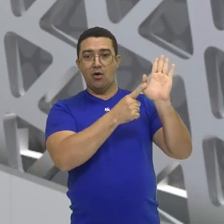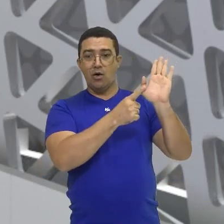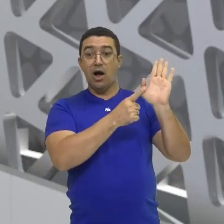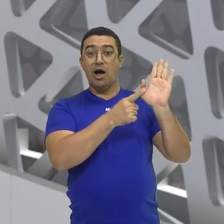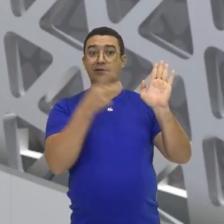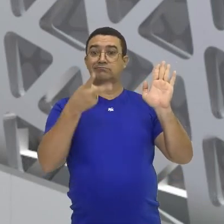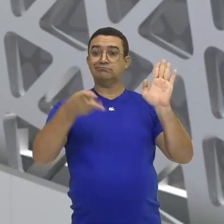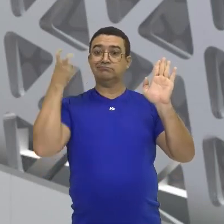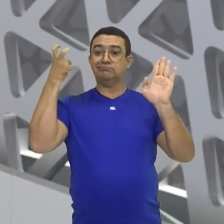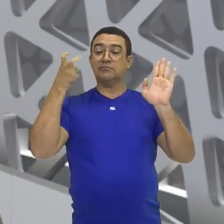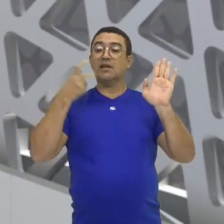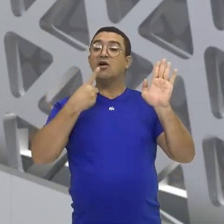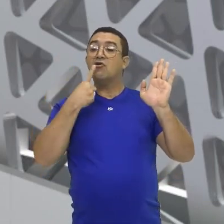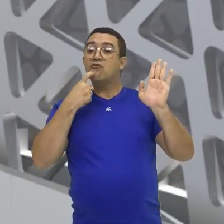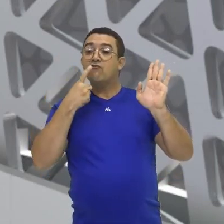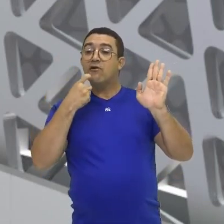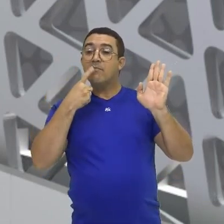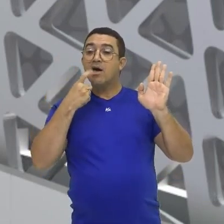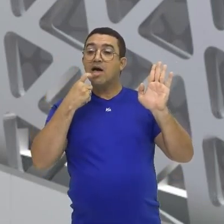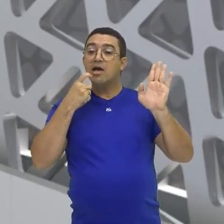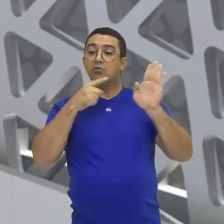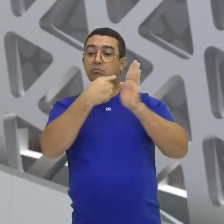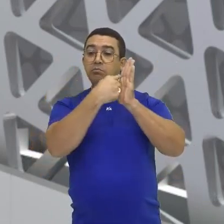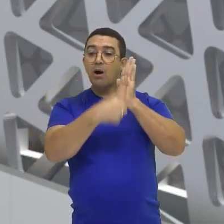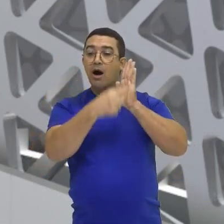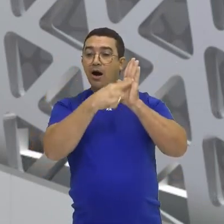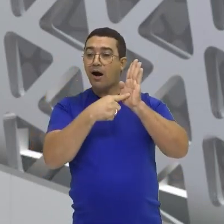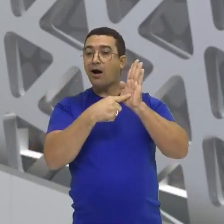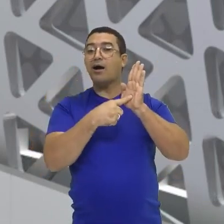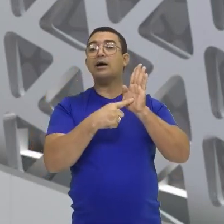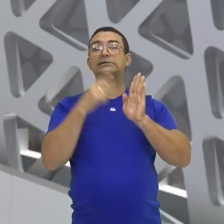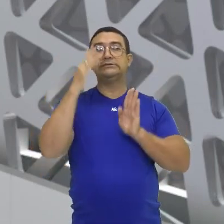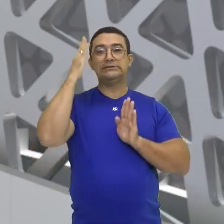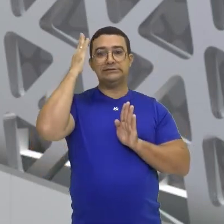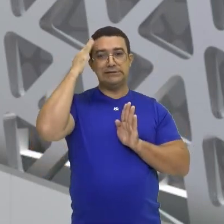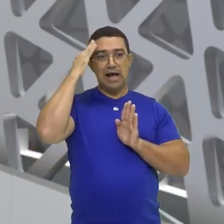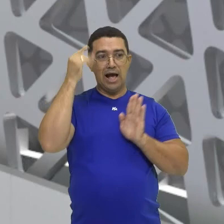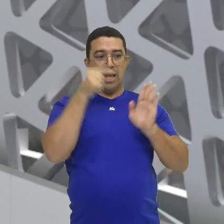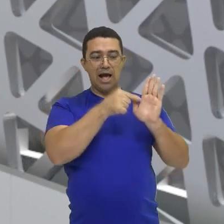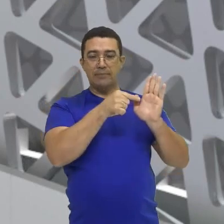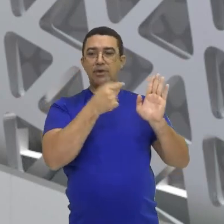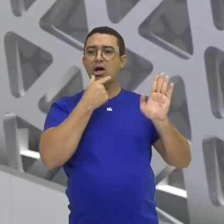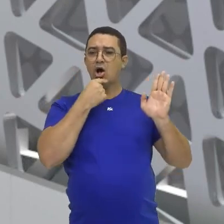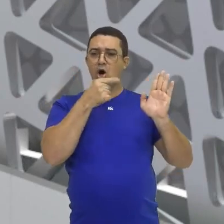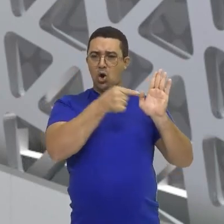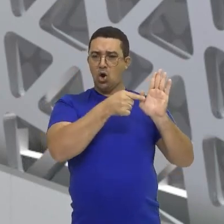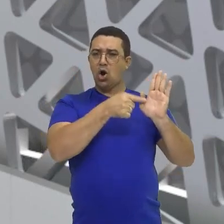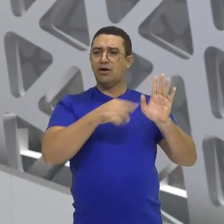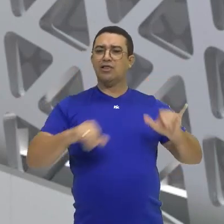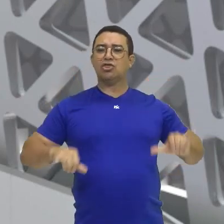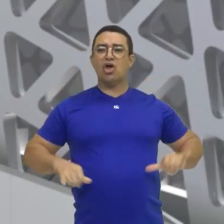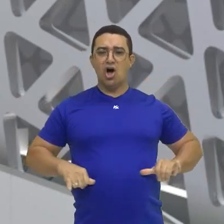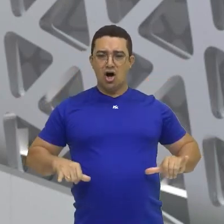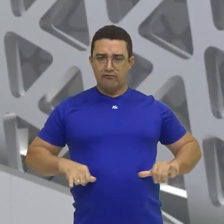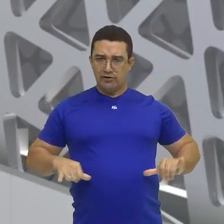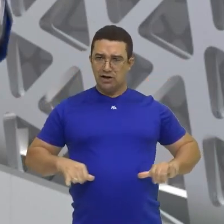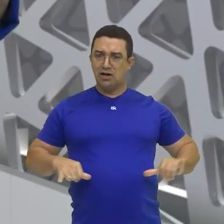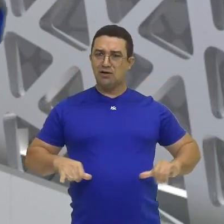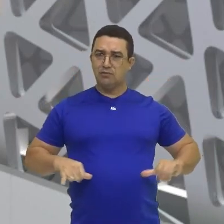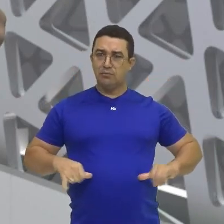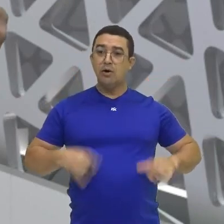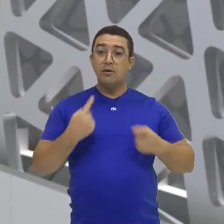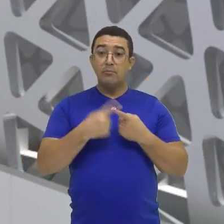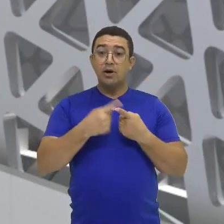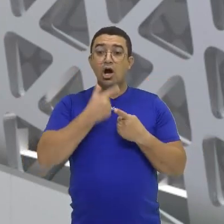tiver marcado um sinal vermelho contra a mão, na mão, você já entendeu, essa mulher está sinalizando para você